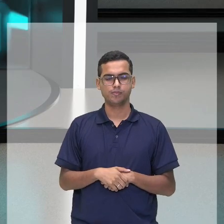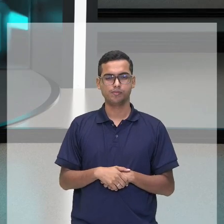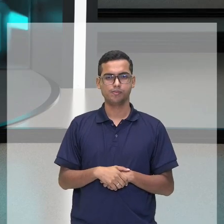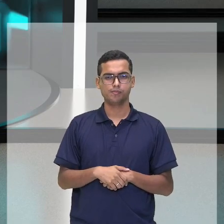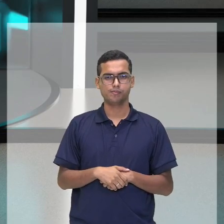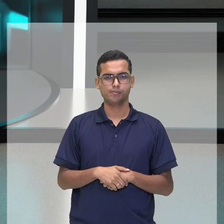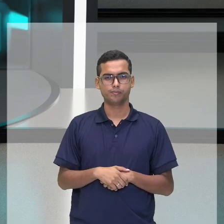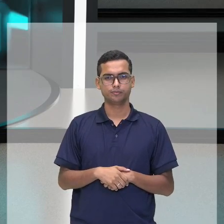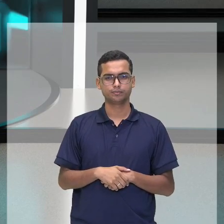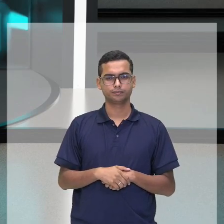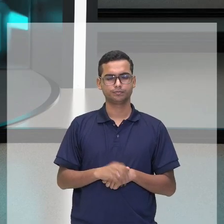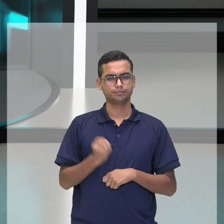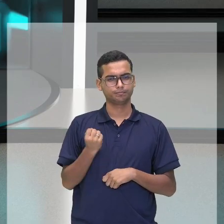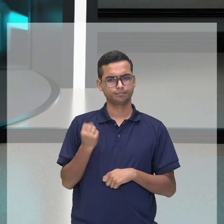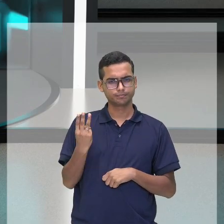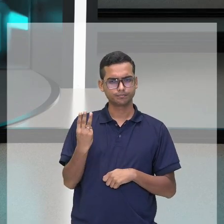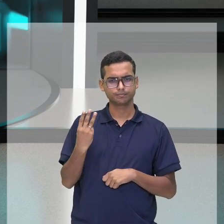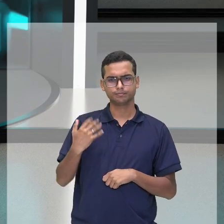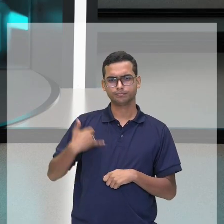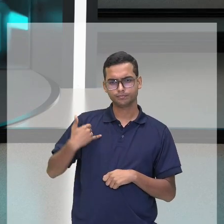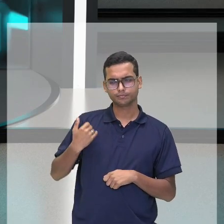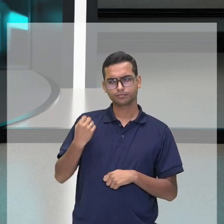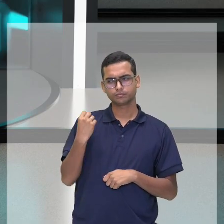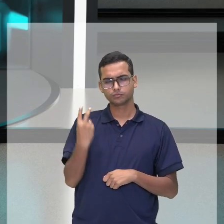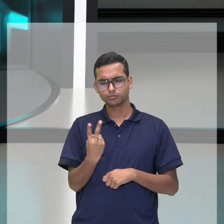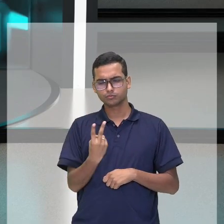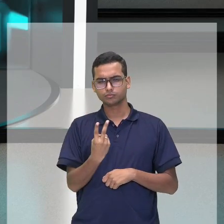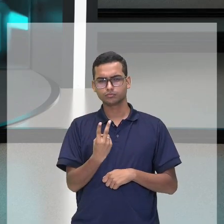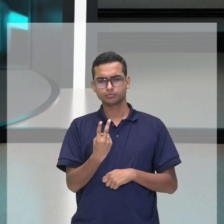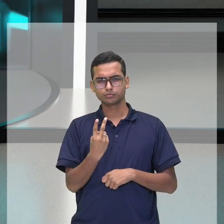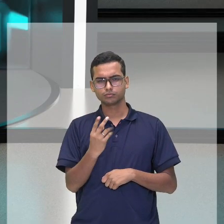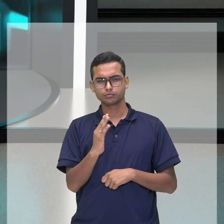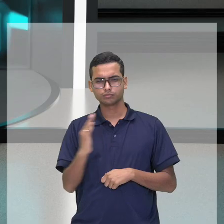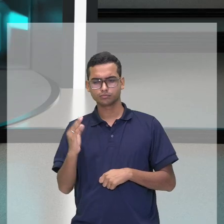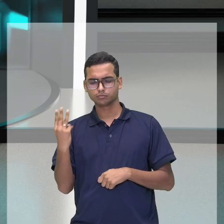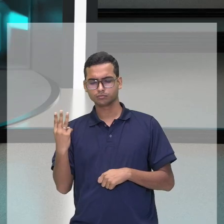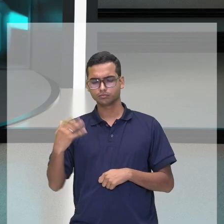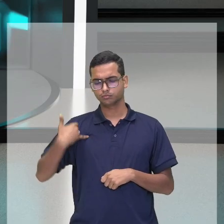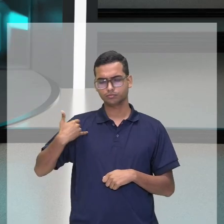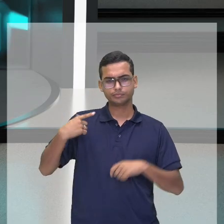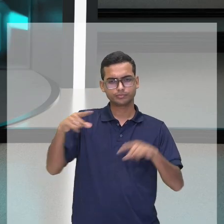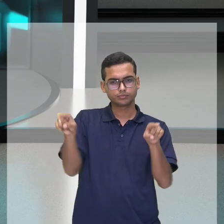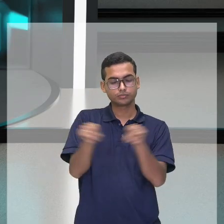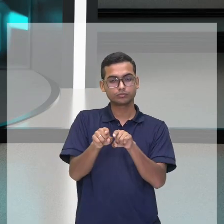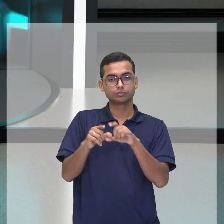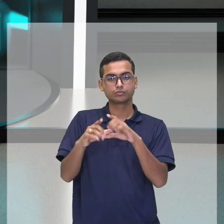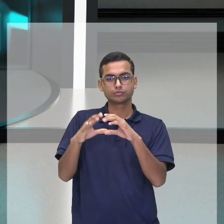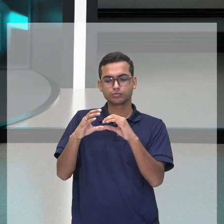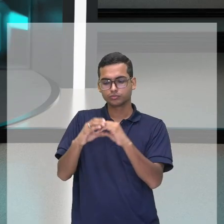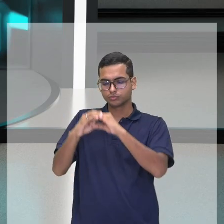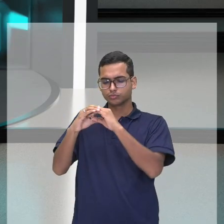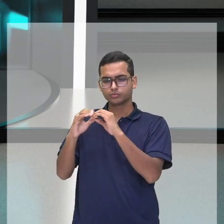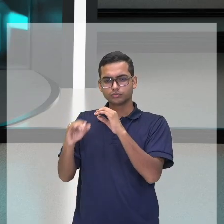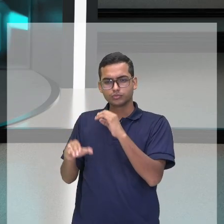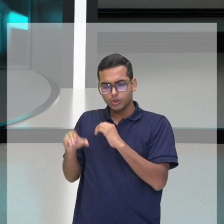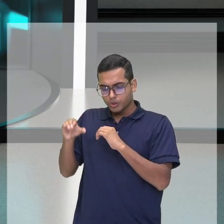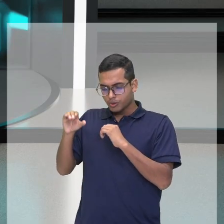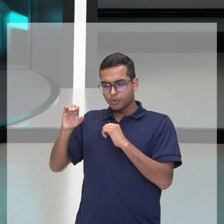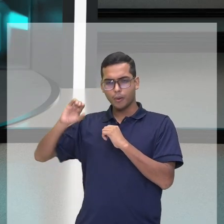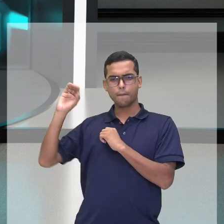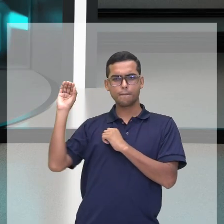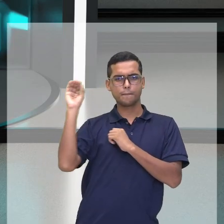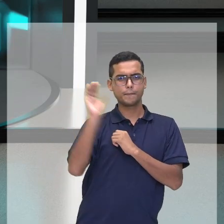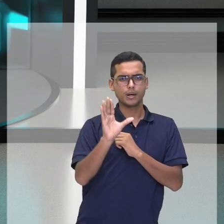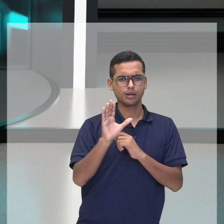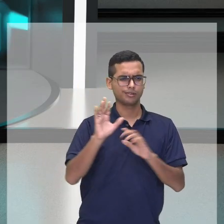dos 3 aninhos, né, 2, 3 aninhos, o movimento que ela pega um objeto para arremessar é